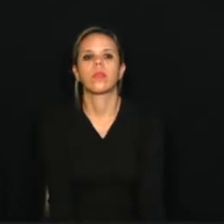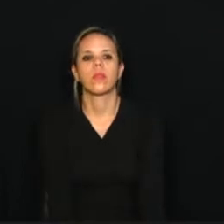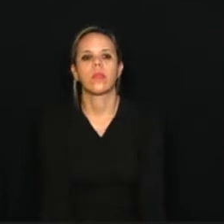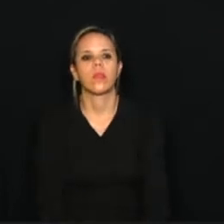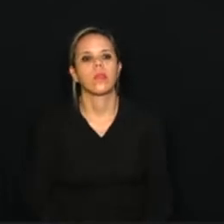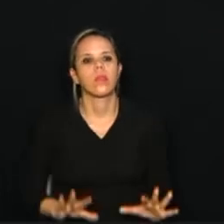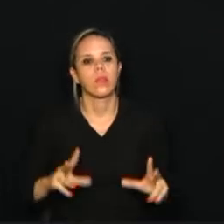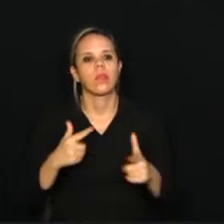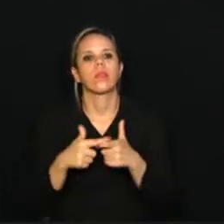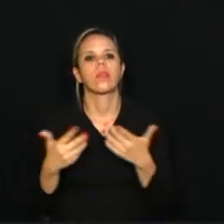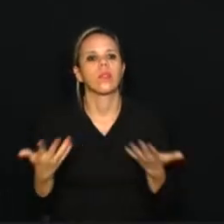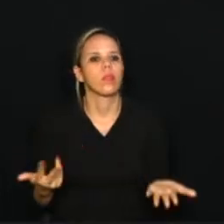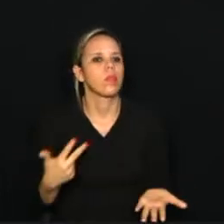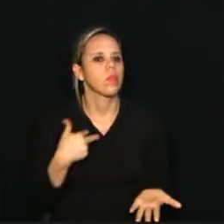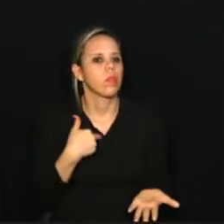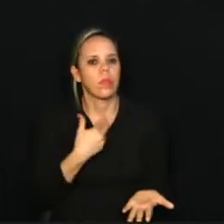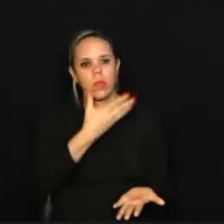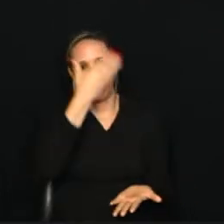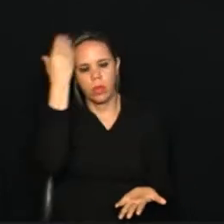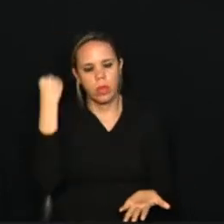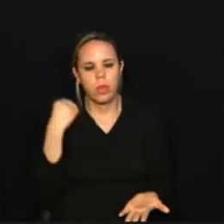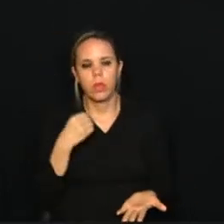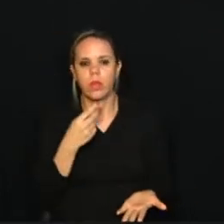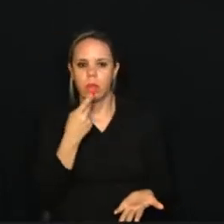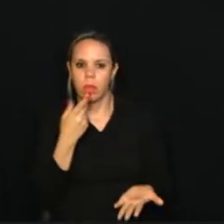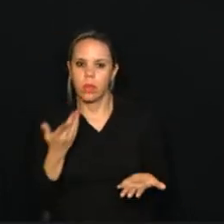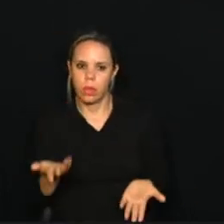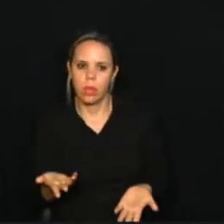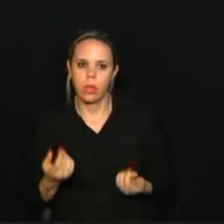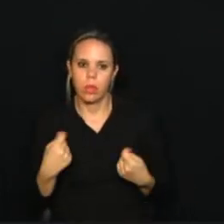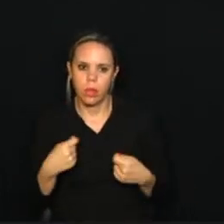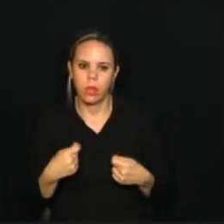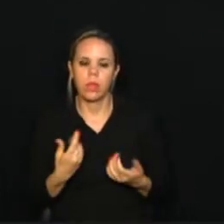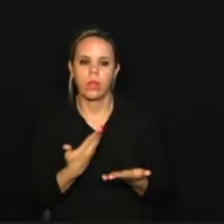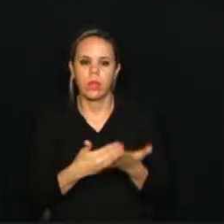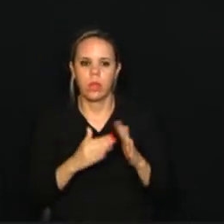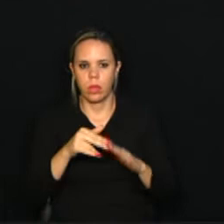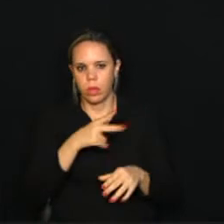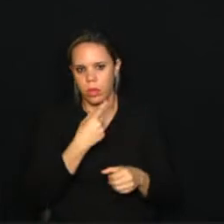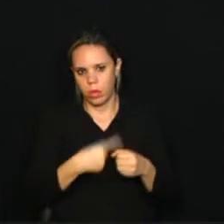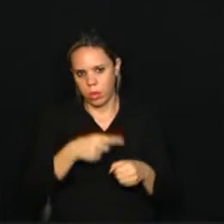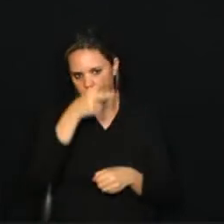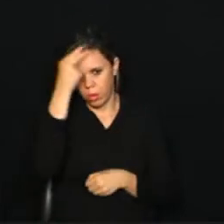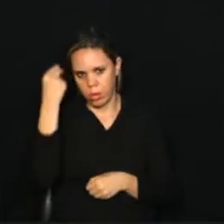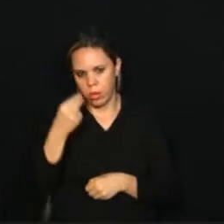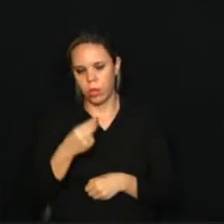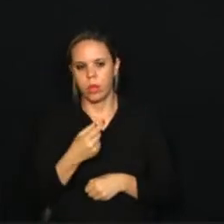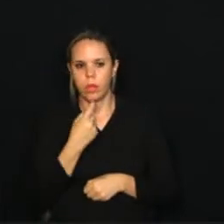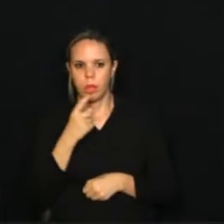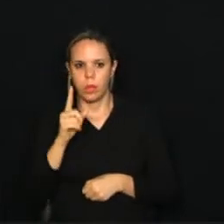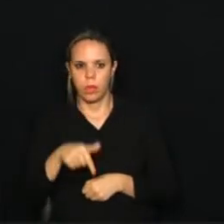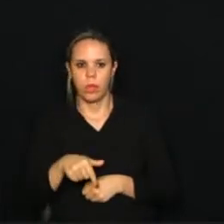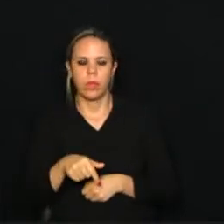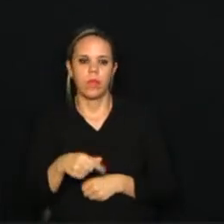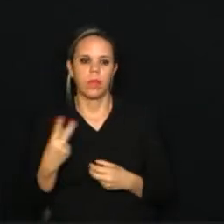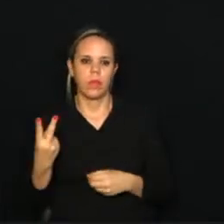os problemas, não podemos deixar de considerar, não é, que a rede pública municipal de Campinas é uma rede reconhecida, não